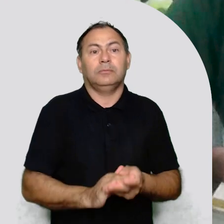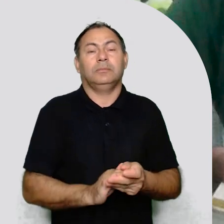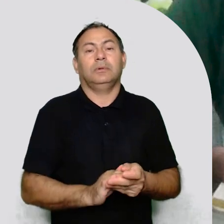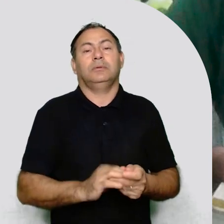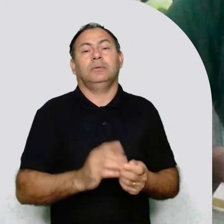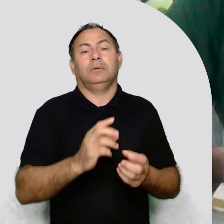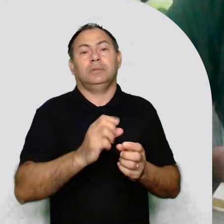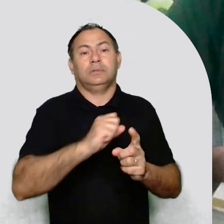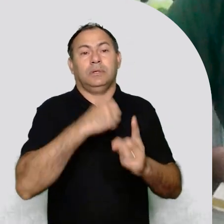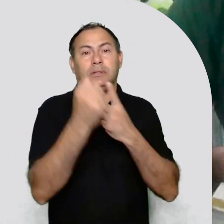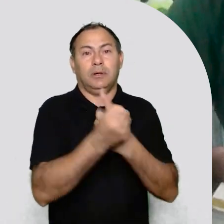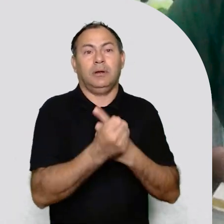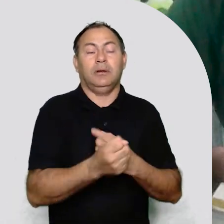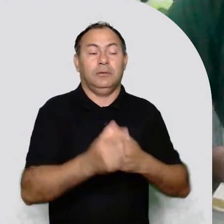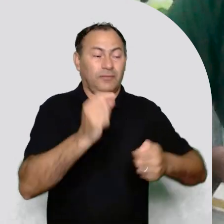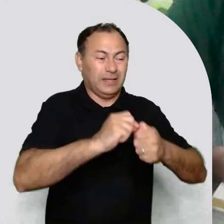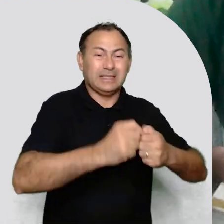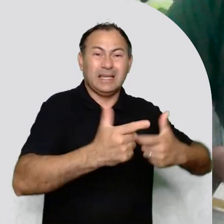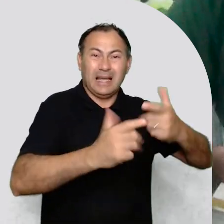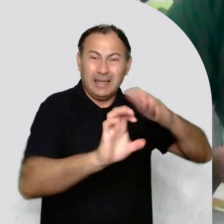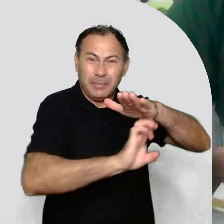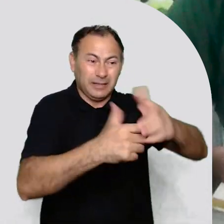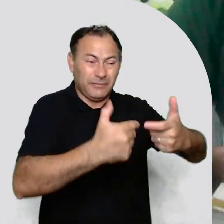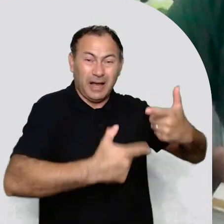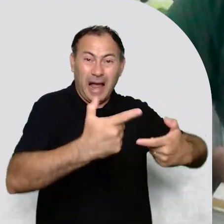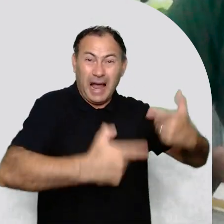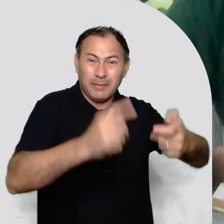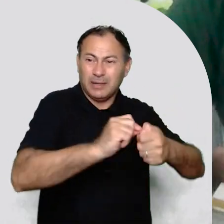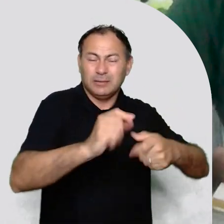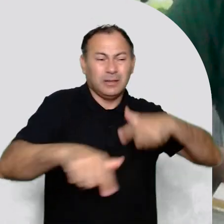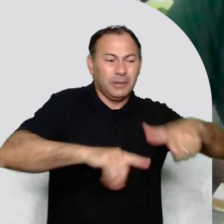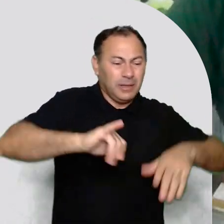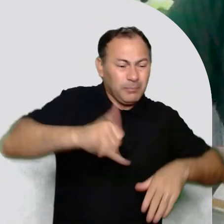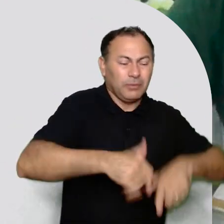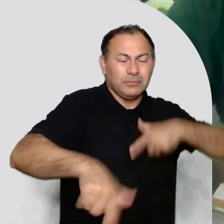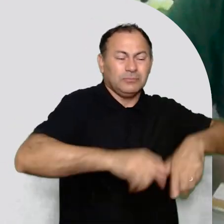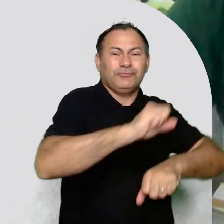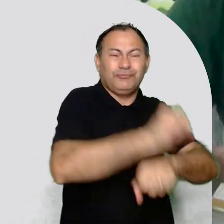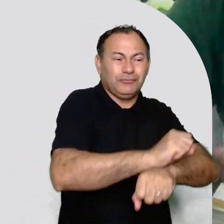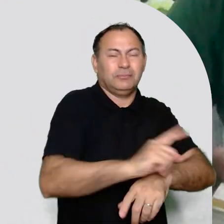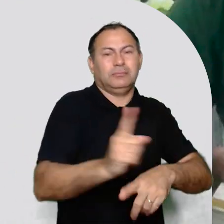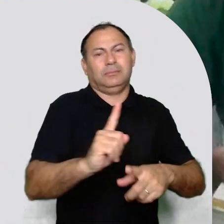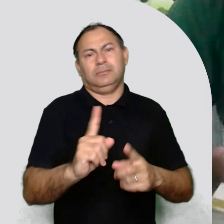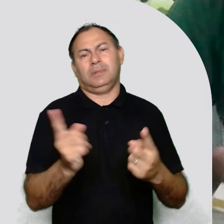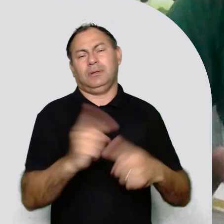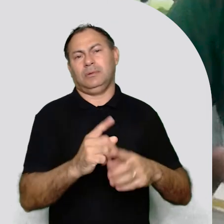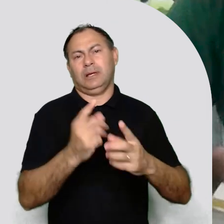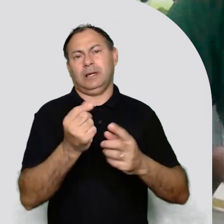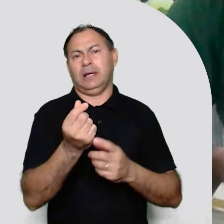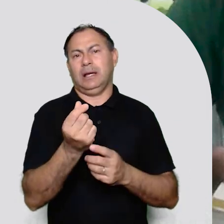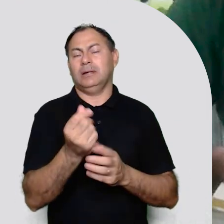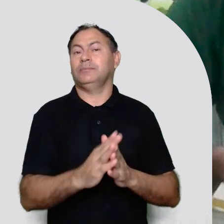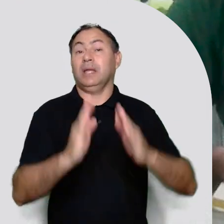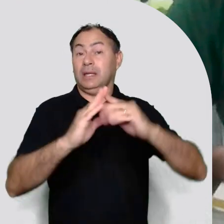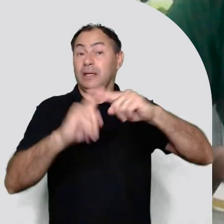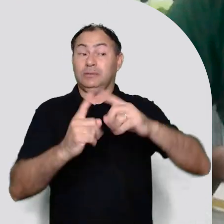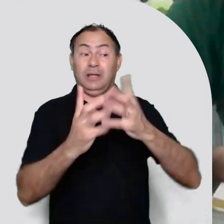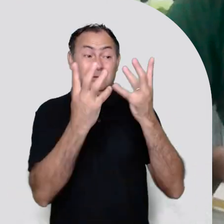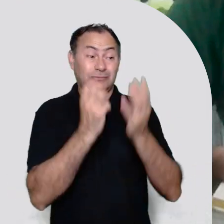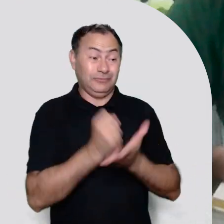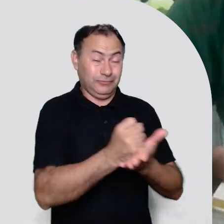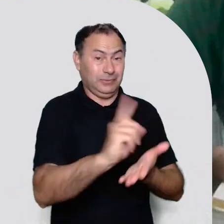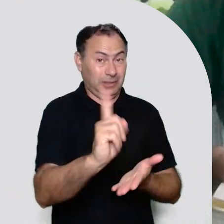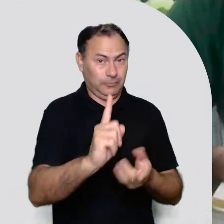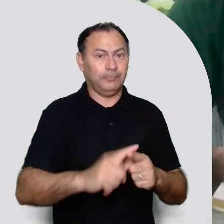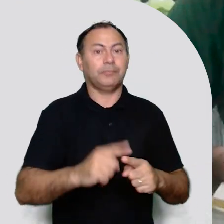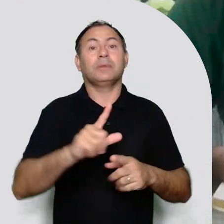pecado social, como em fabricantes de armas, empresas que exploram trabalhadores naquelas sem cuidado com o meio ambiente, tá? O texto também